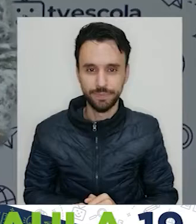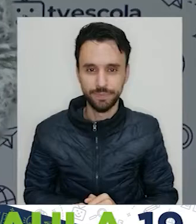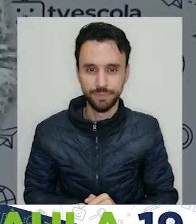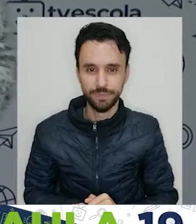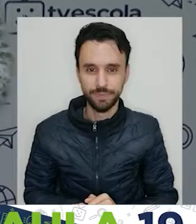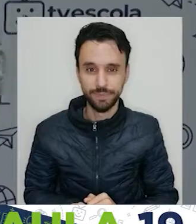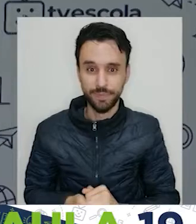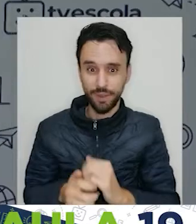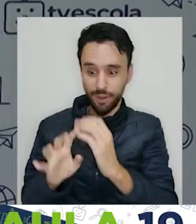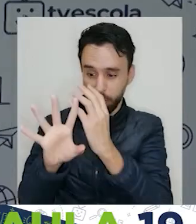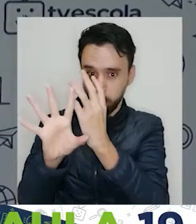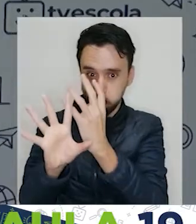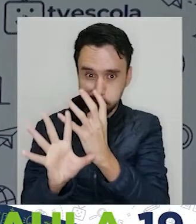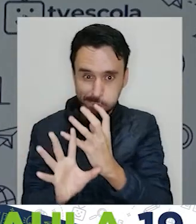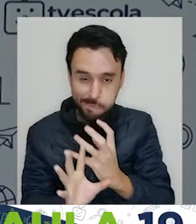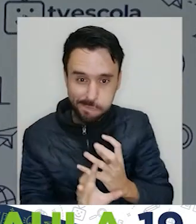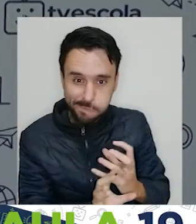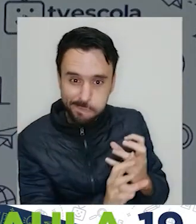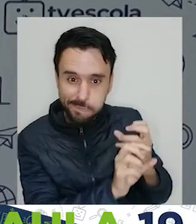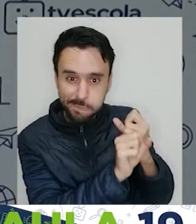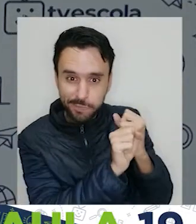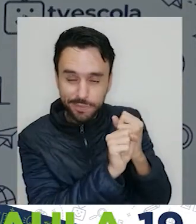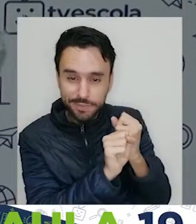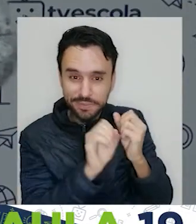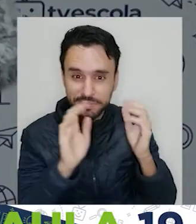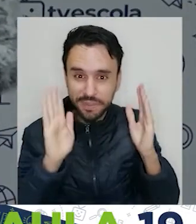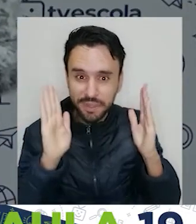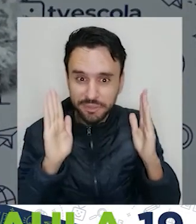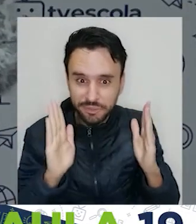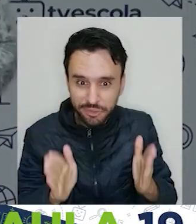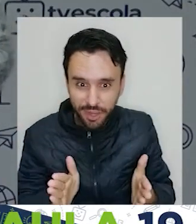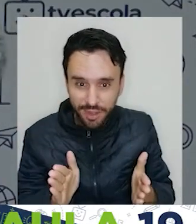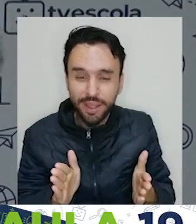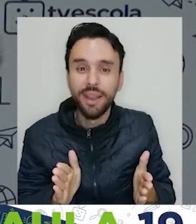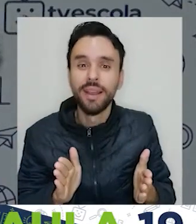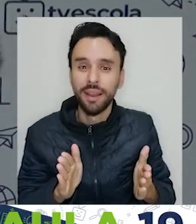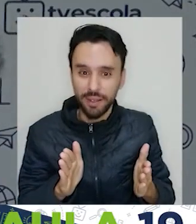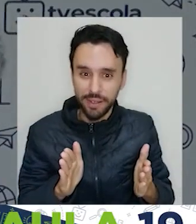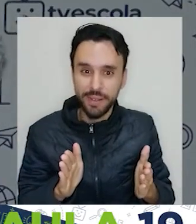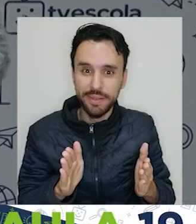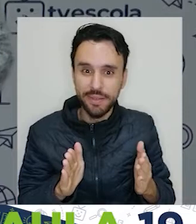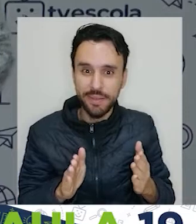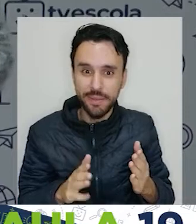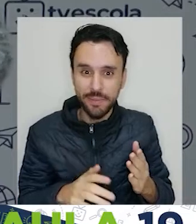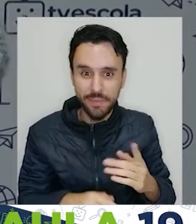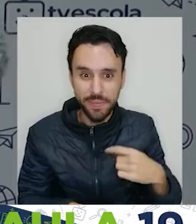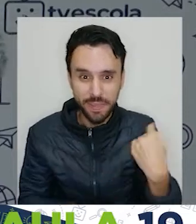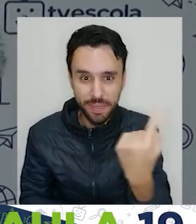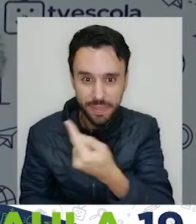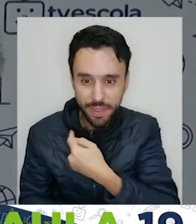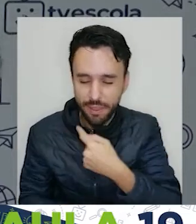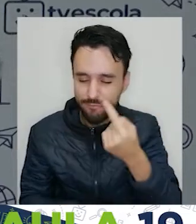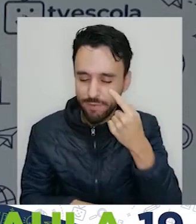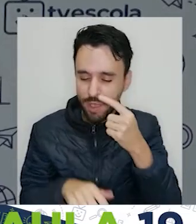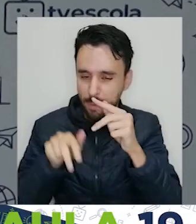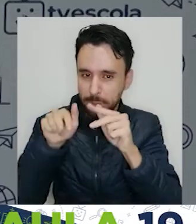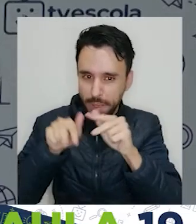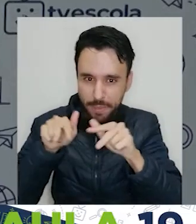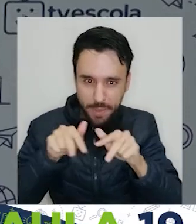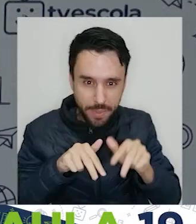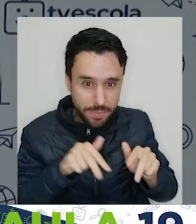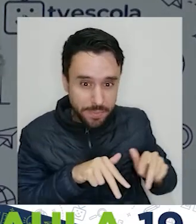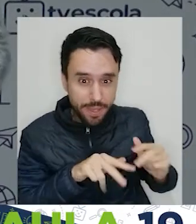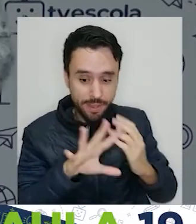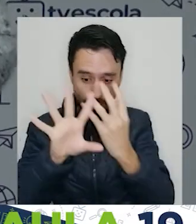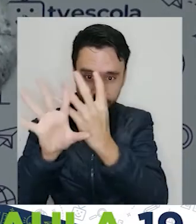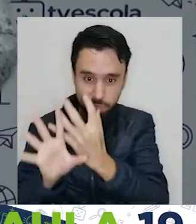Contaram? Então, juntos nós vamos conferir aí quantas pegadas o passarinho deixou pelo trajeto